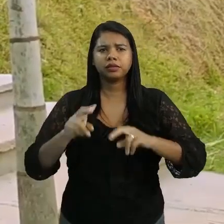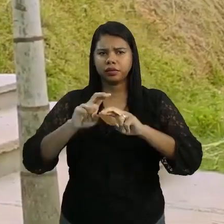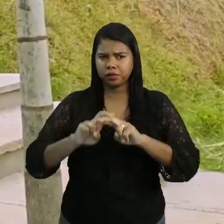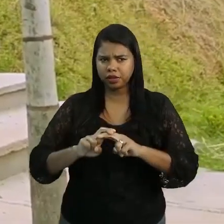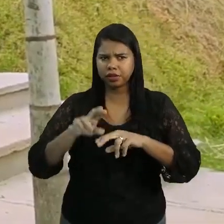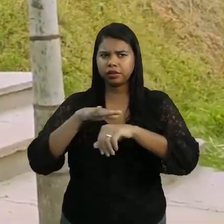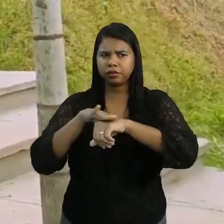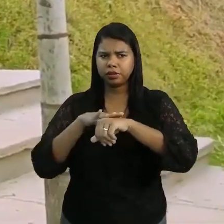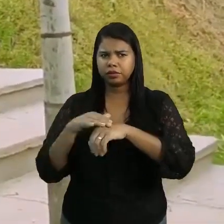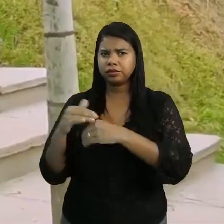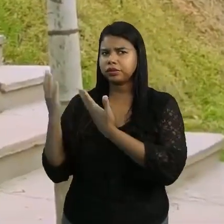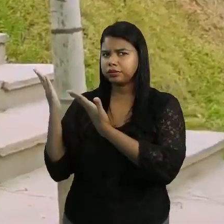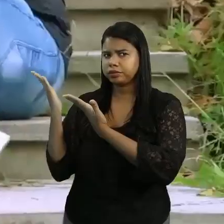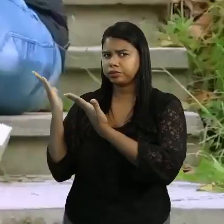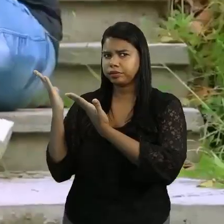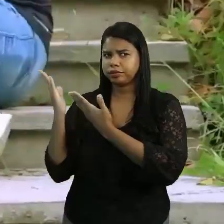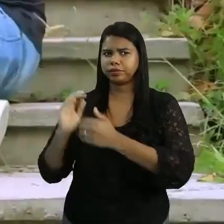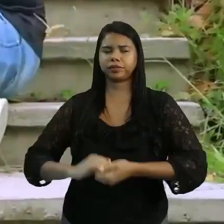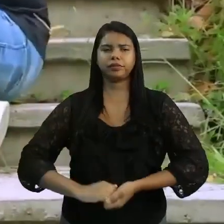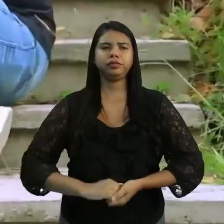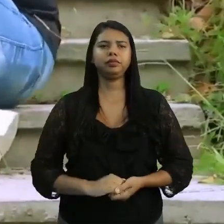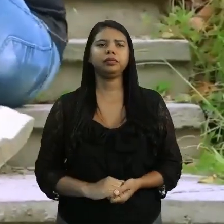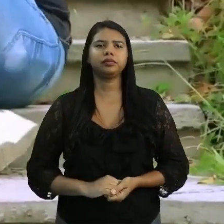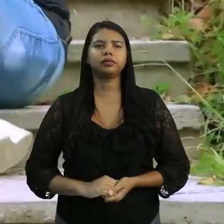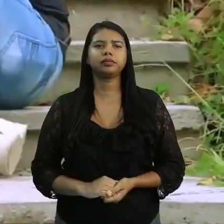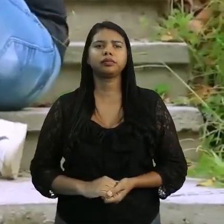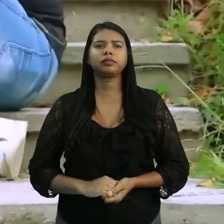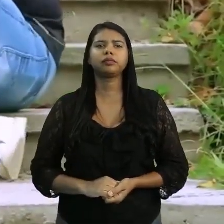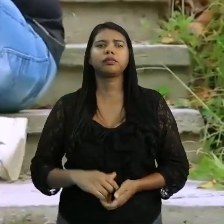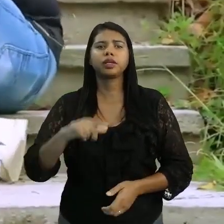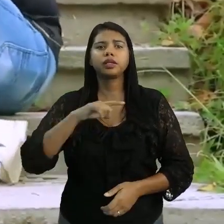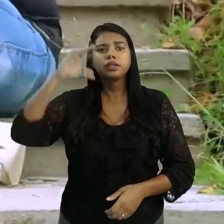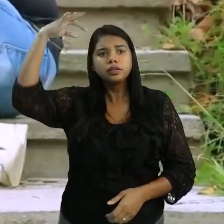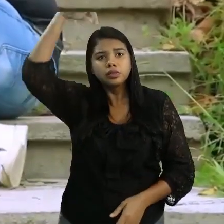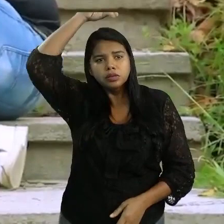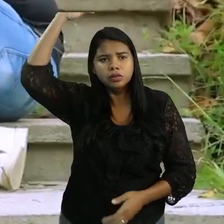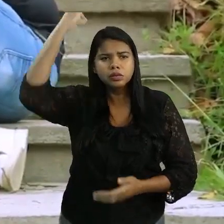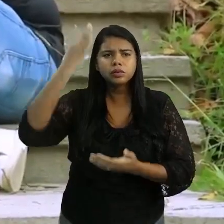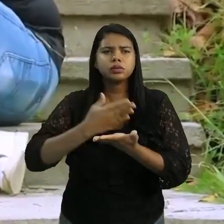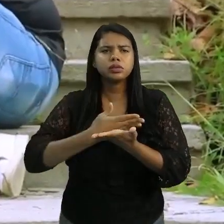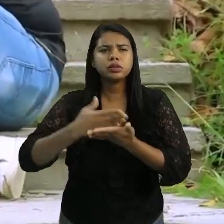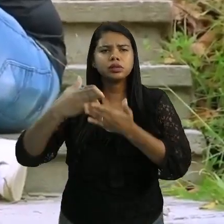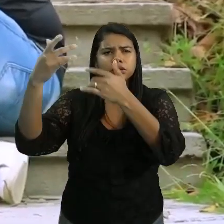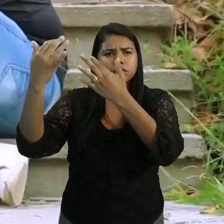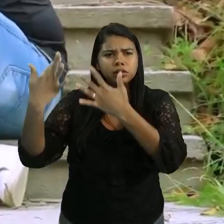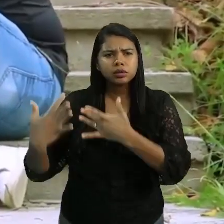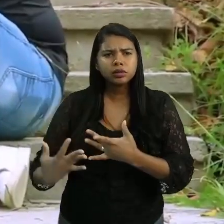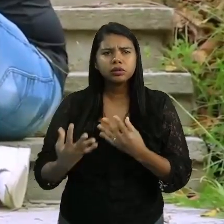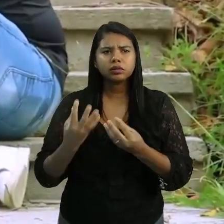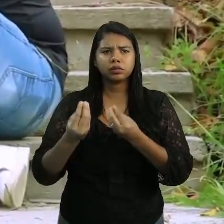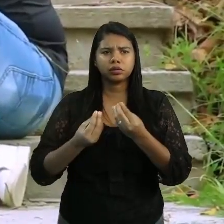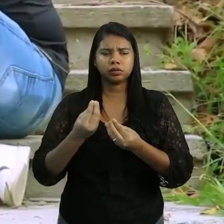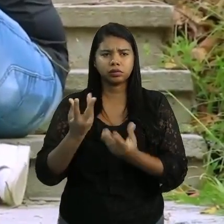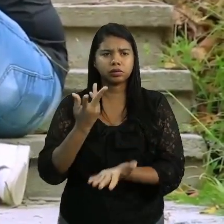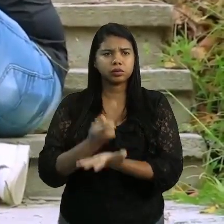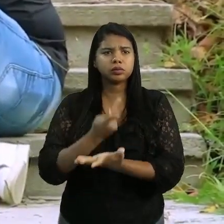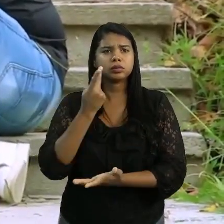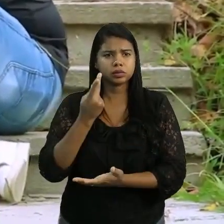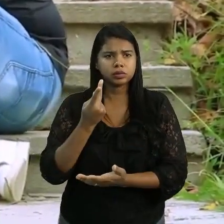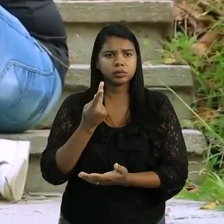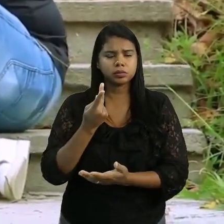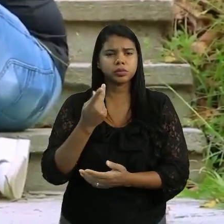práticas. E também a gente vai conhecendo a pessoa, podendo dar um atendimento mais pessoal, um atendimento mais